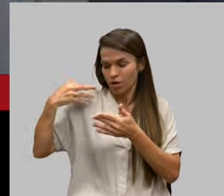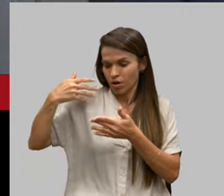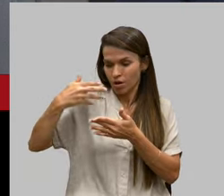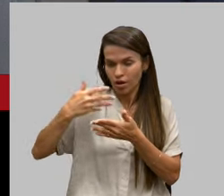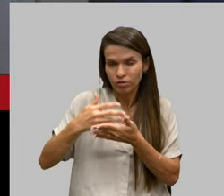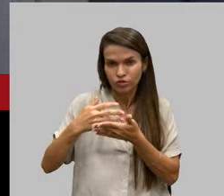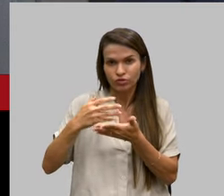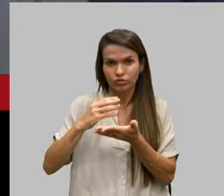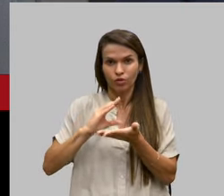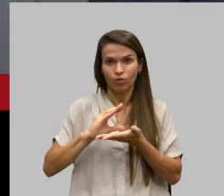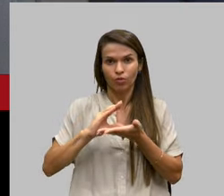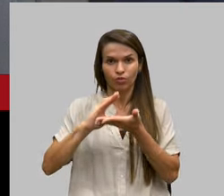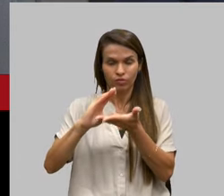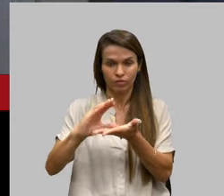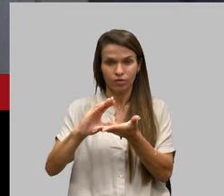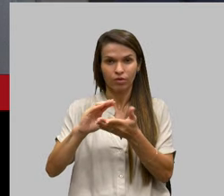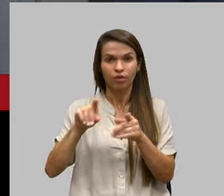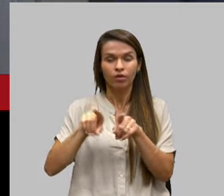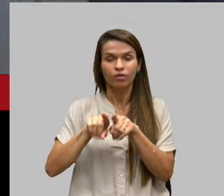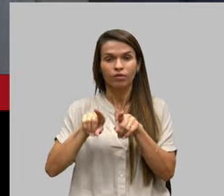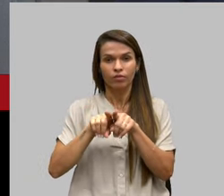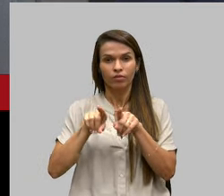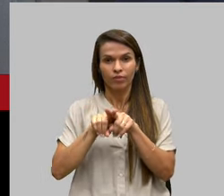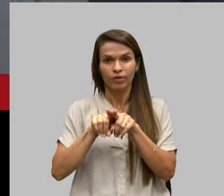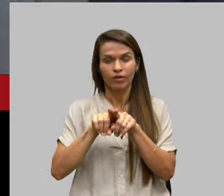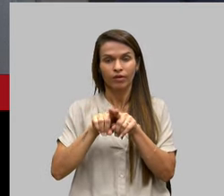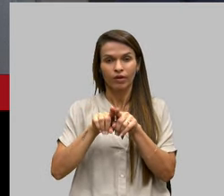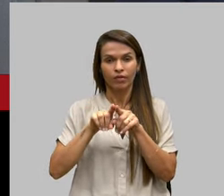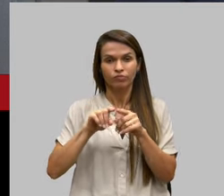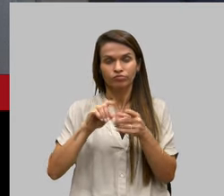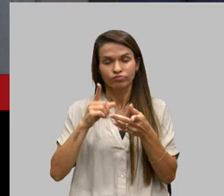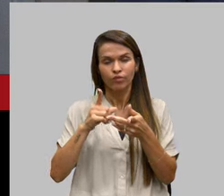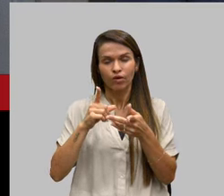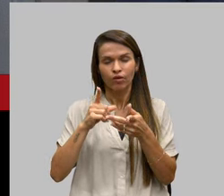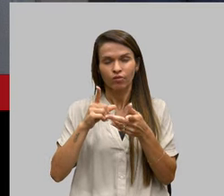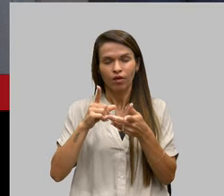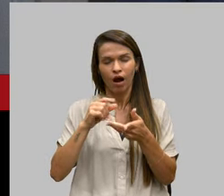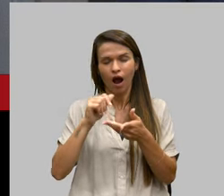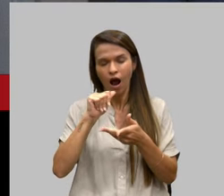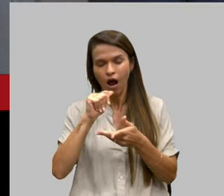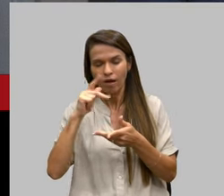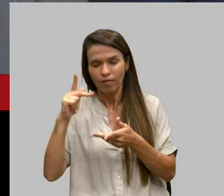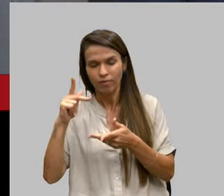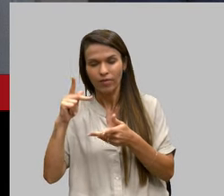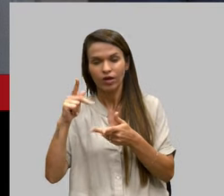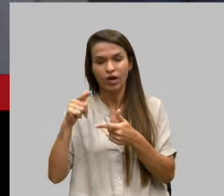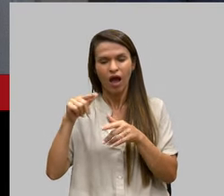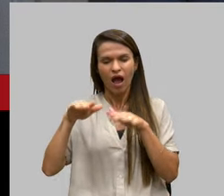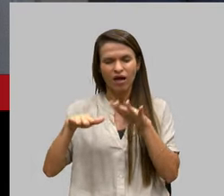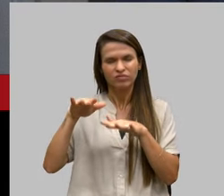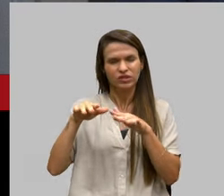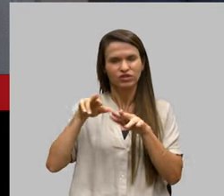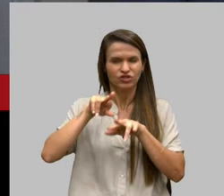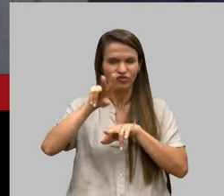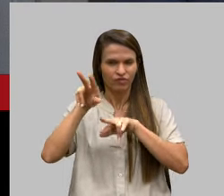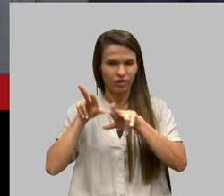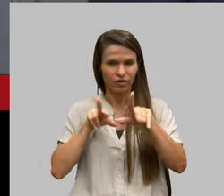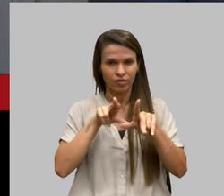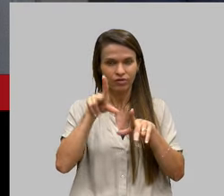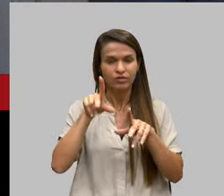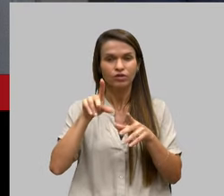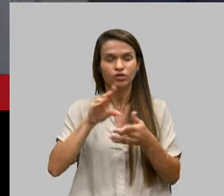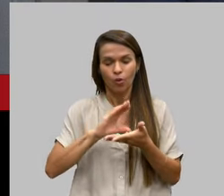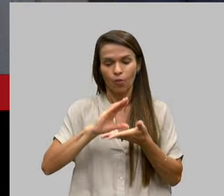aposentadoria a acumulação da aposentadoria por pensões que embora sejam regimes distintos e contribuições